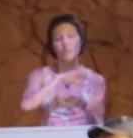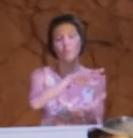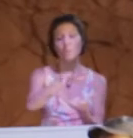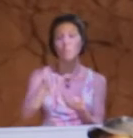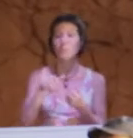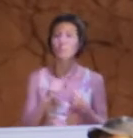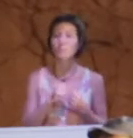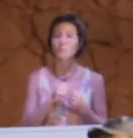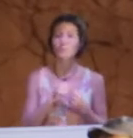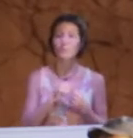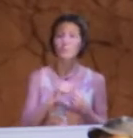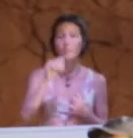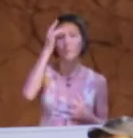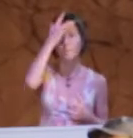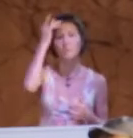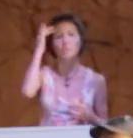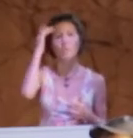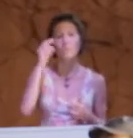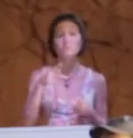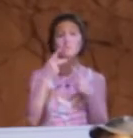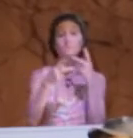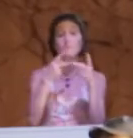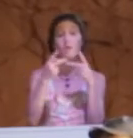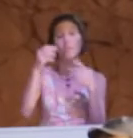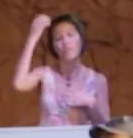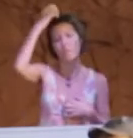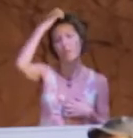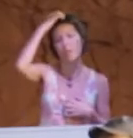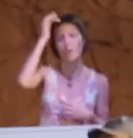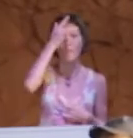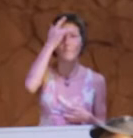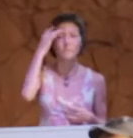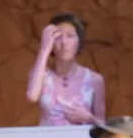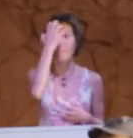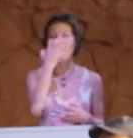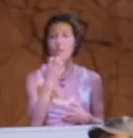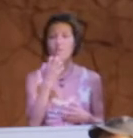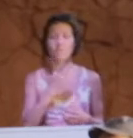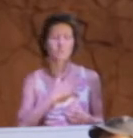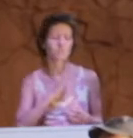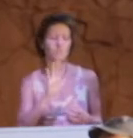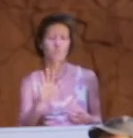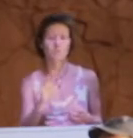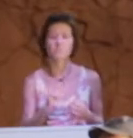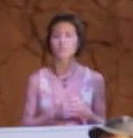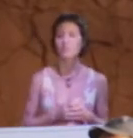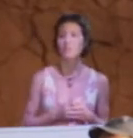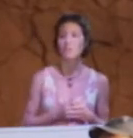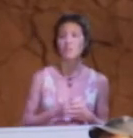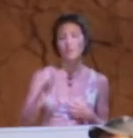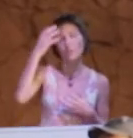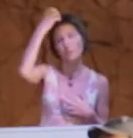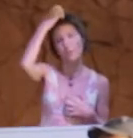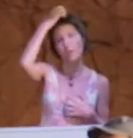de macaco é ser chamado de feio, né? Racismo. Enquanto lá no quilombo você perguntar uma brincadeira entre de meninos,